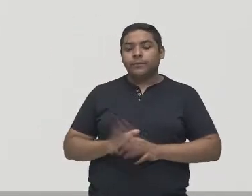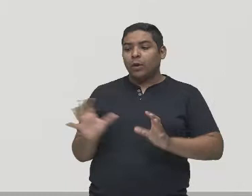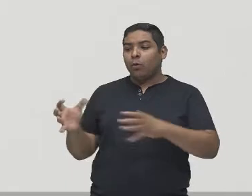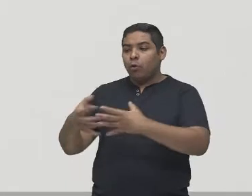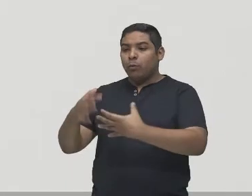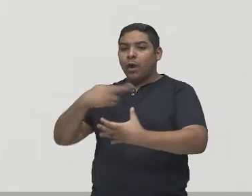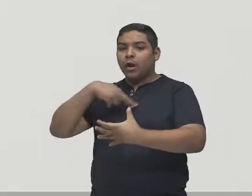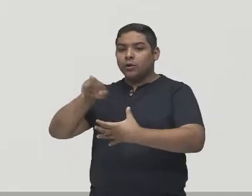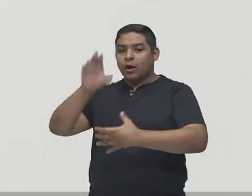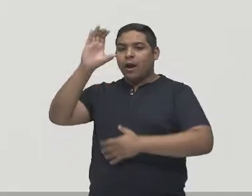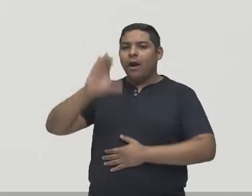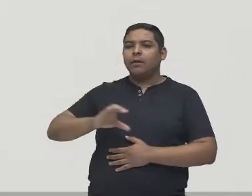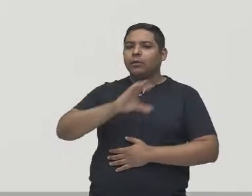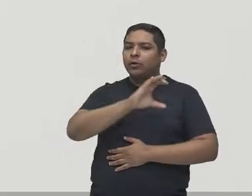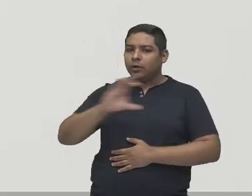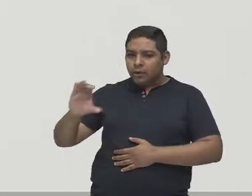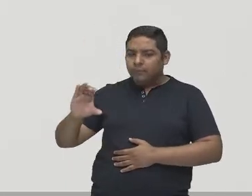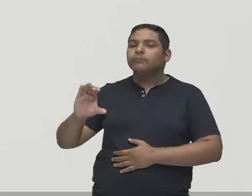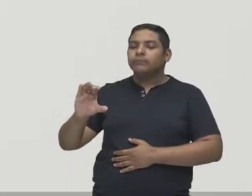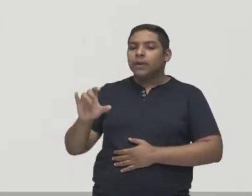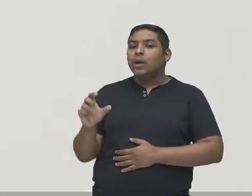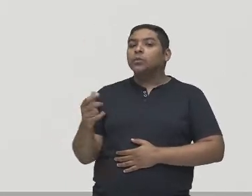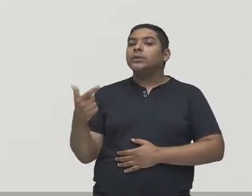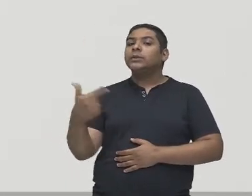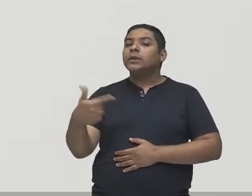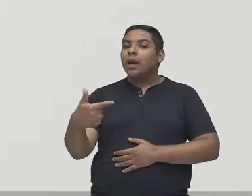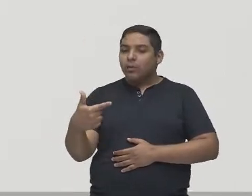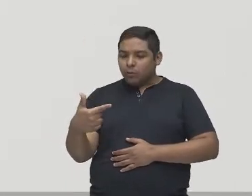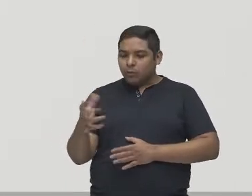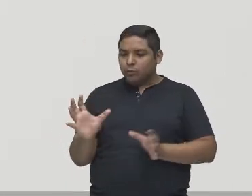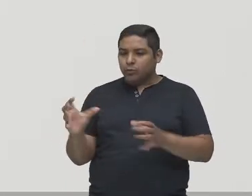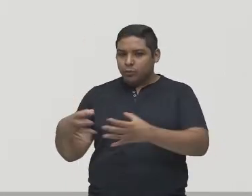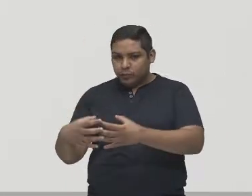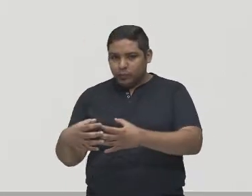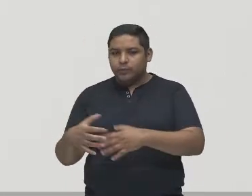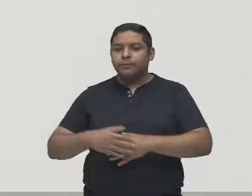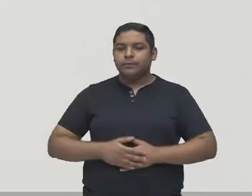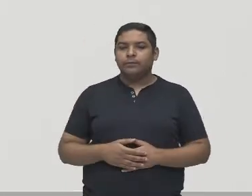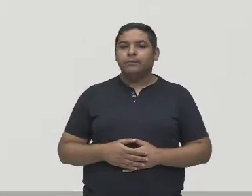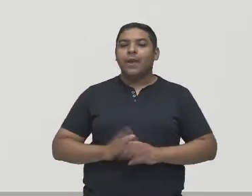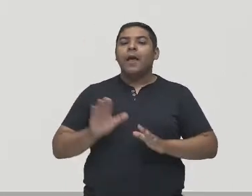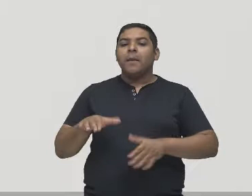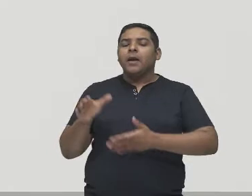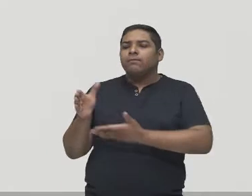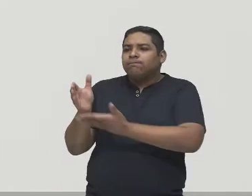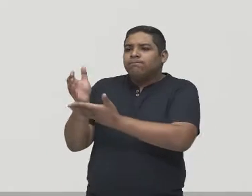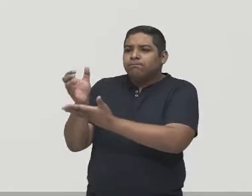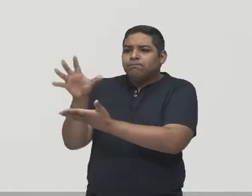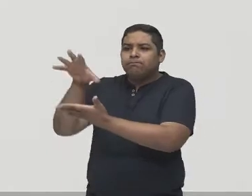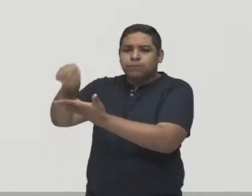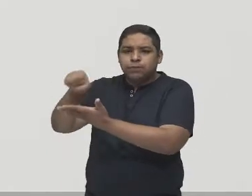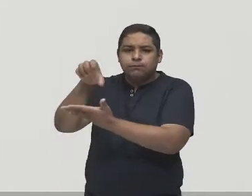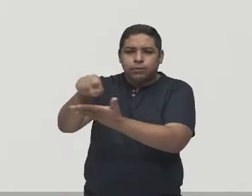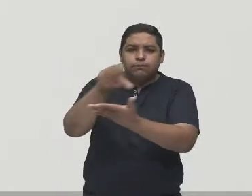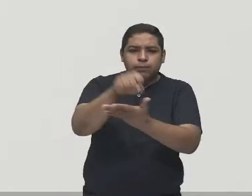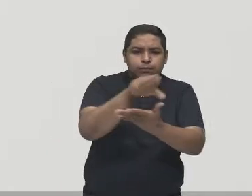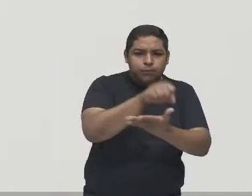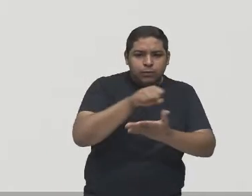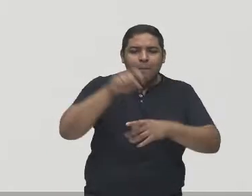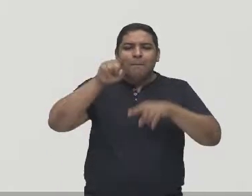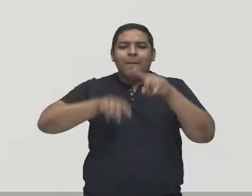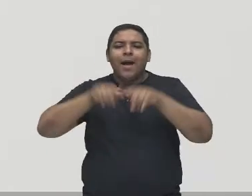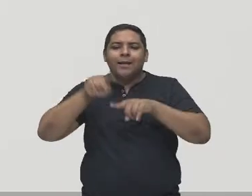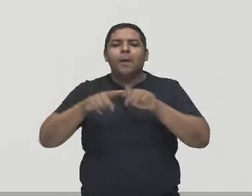que formava o segundo Estado, pois os bens da Igreja foram confiscados durante a Revolução. E uma